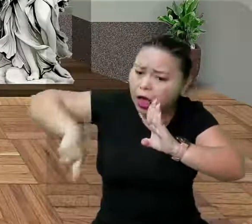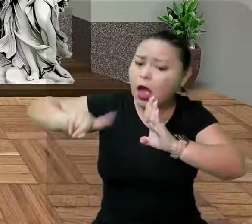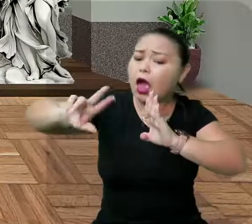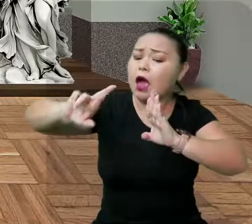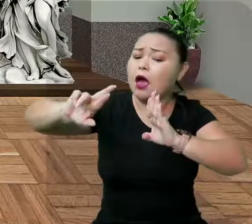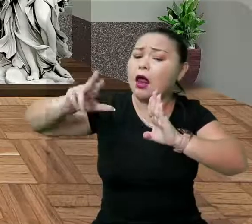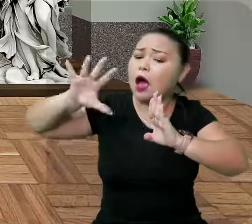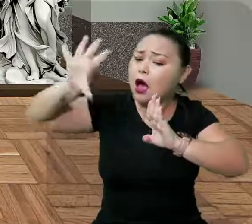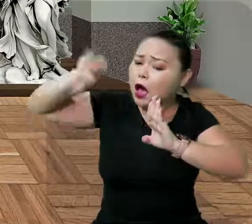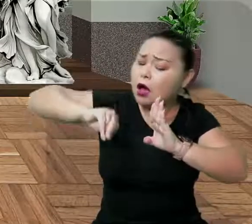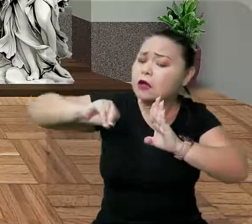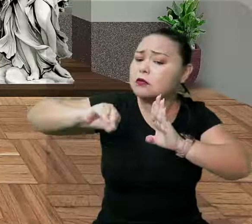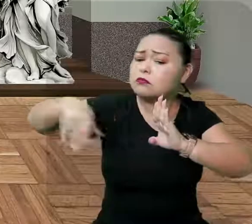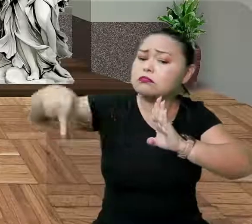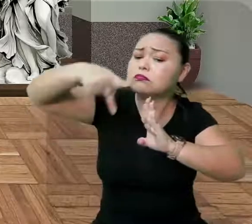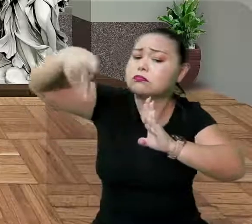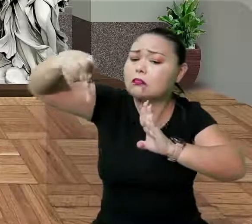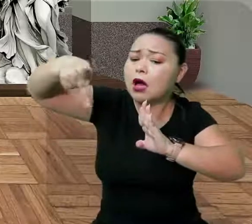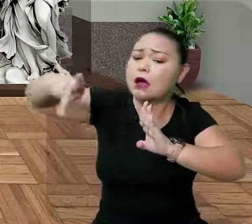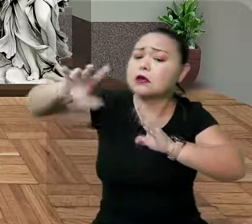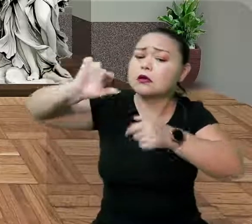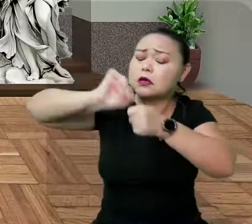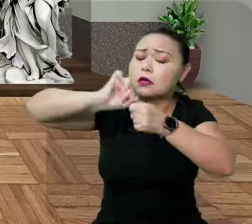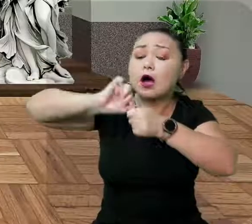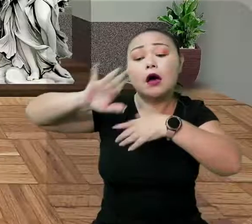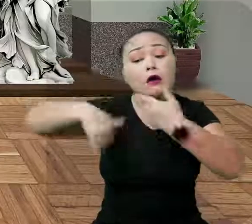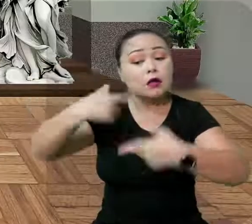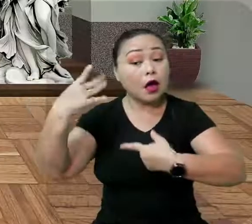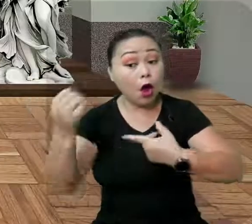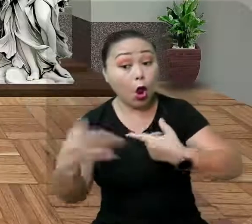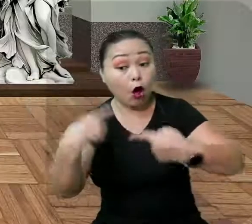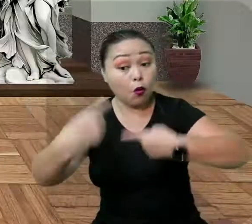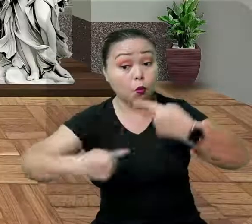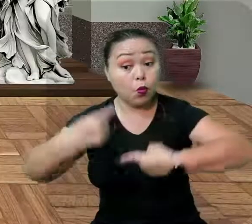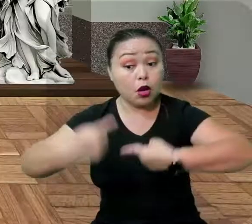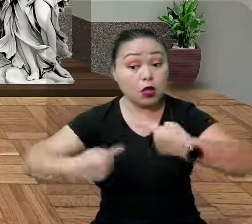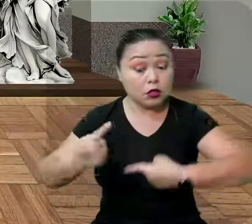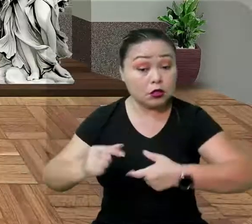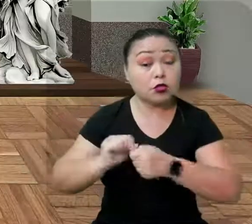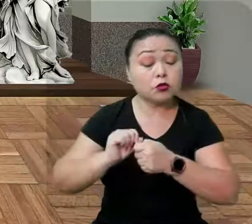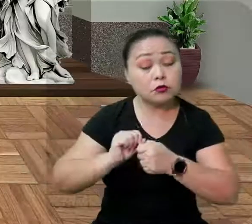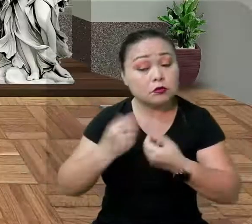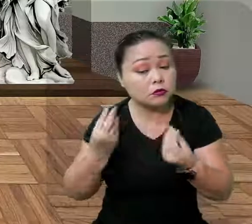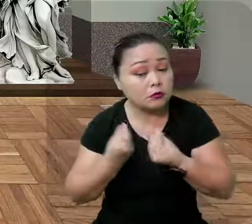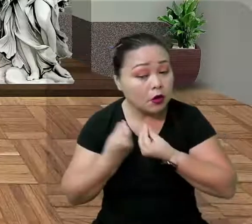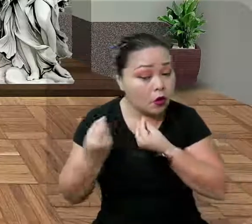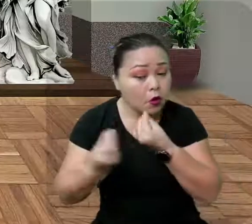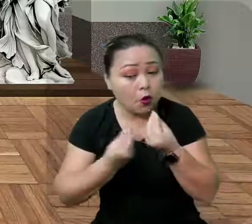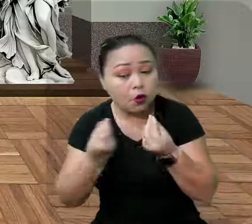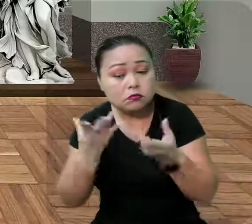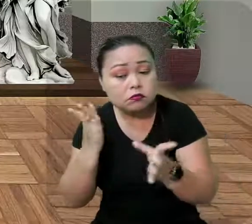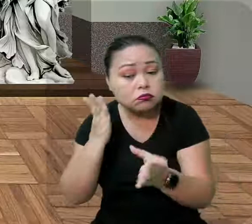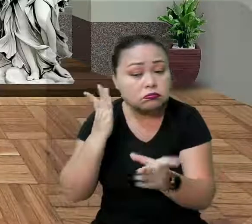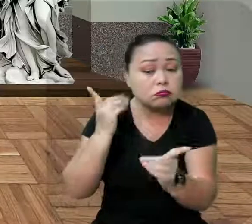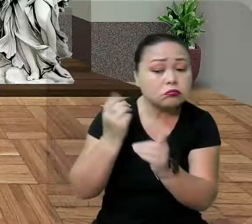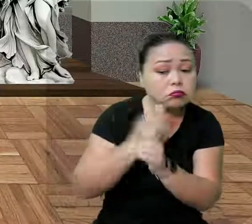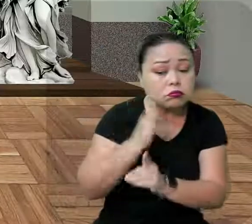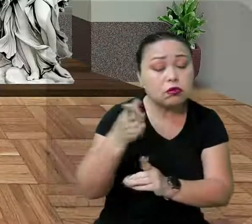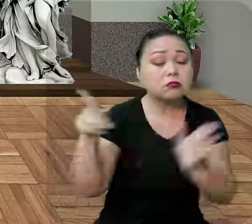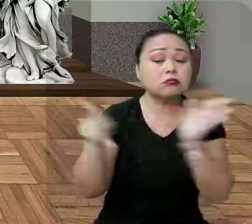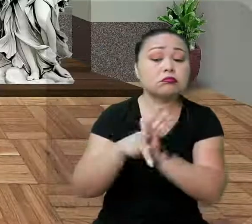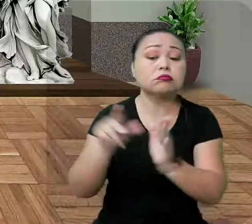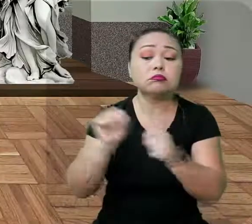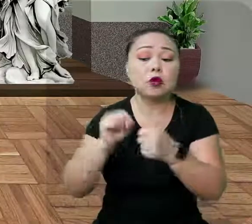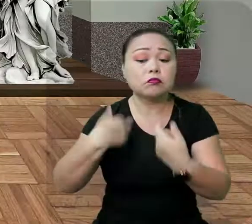da grande potência e aí mas novas políticas teve que arrumar um caminho encontrar um